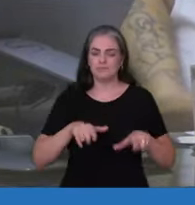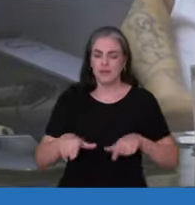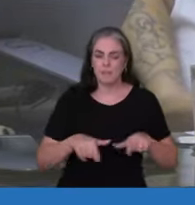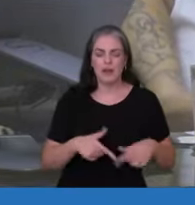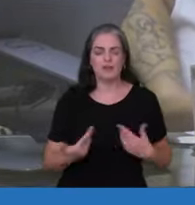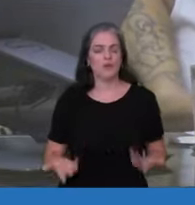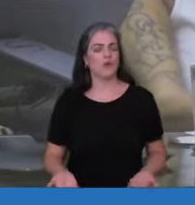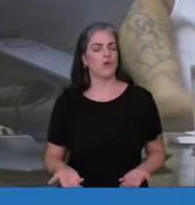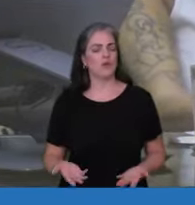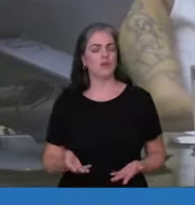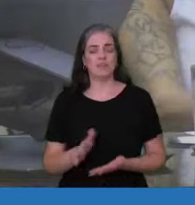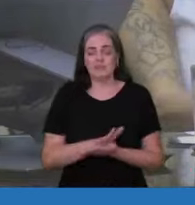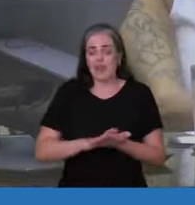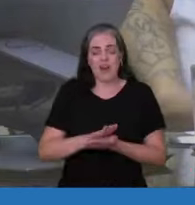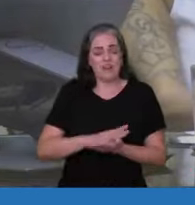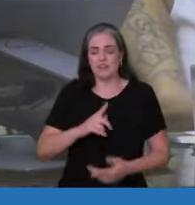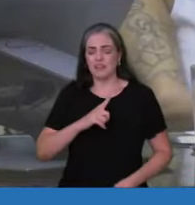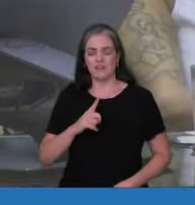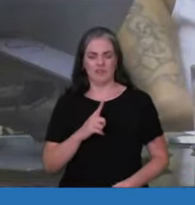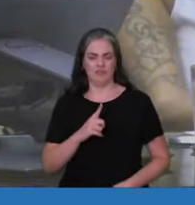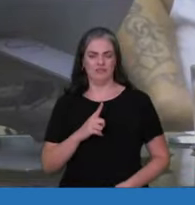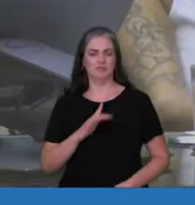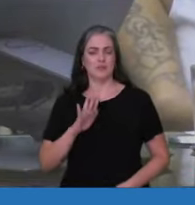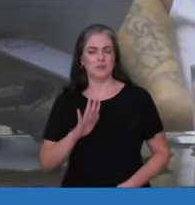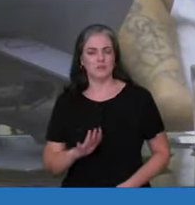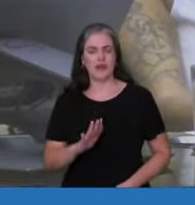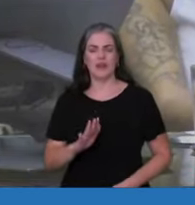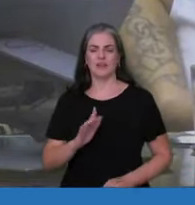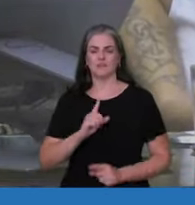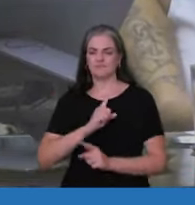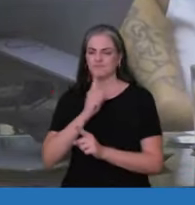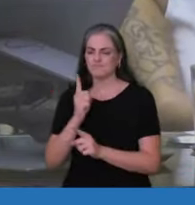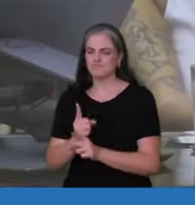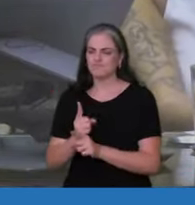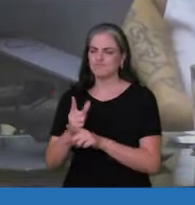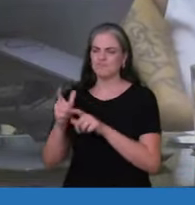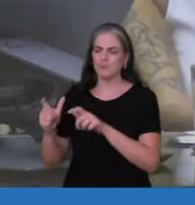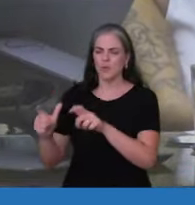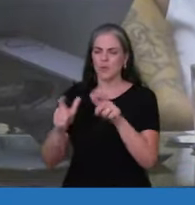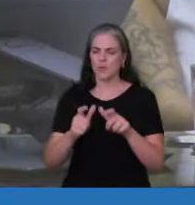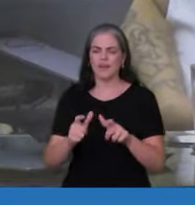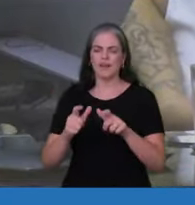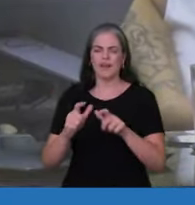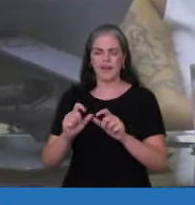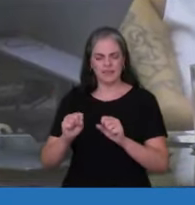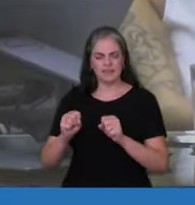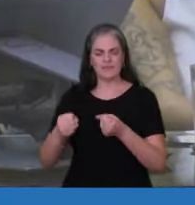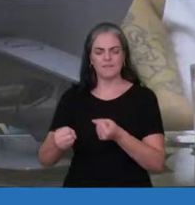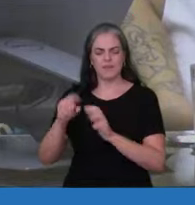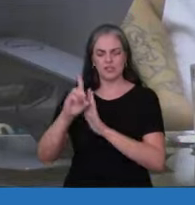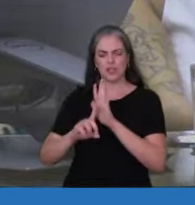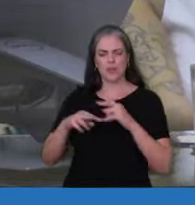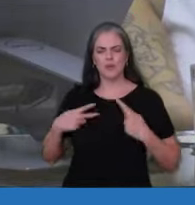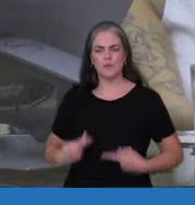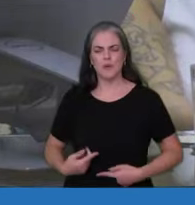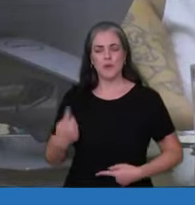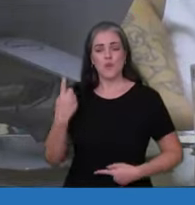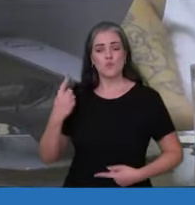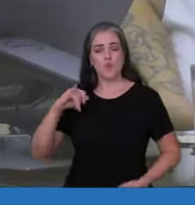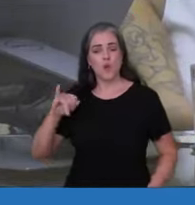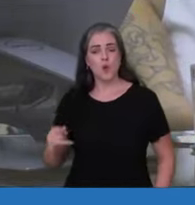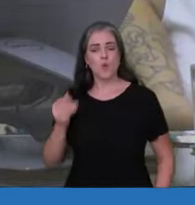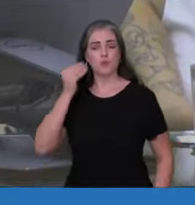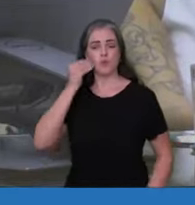e encontravam exclusivamente nas estruturas de defesa dos direitos humanos uma porta aberta para se